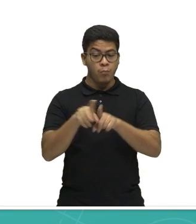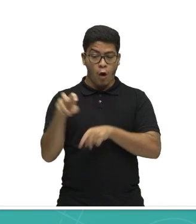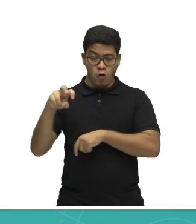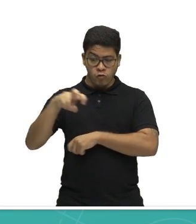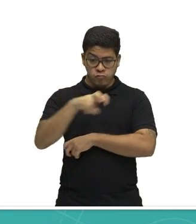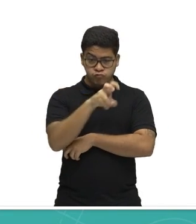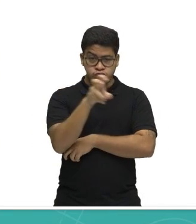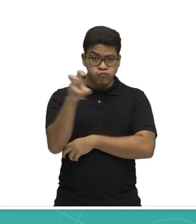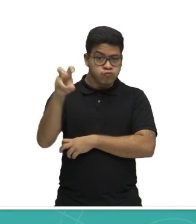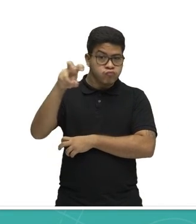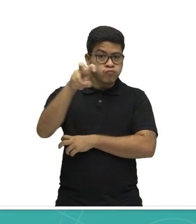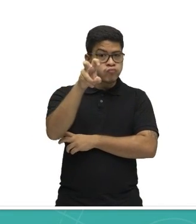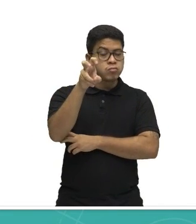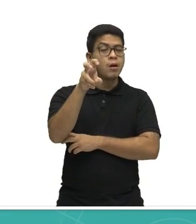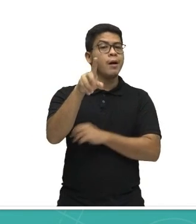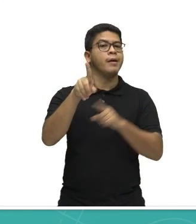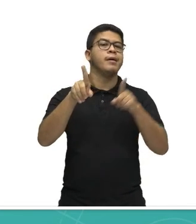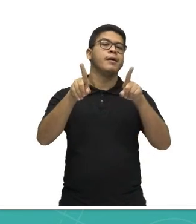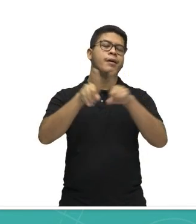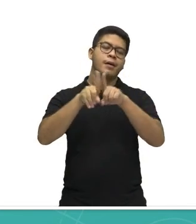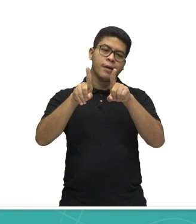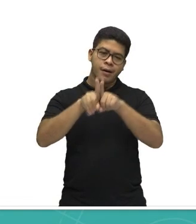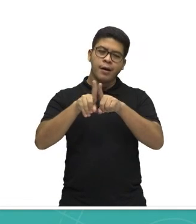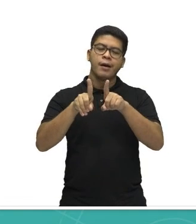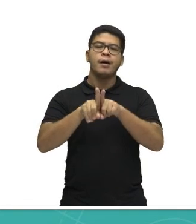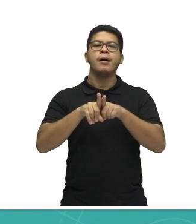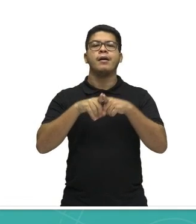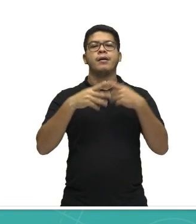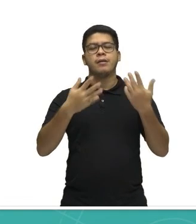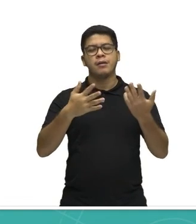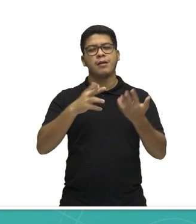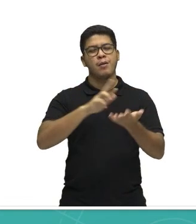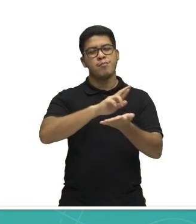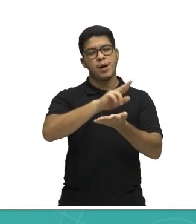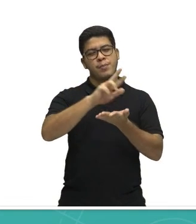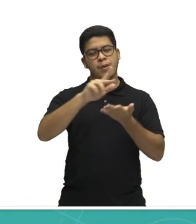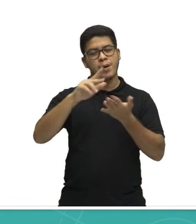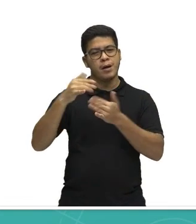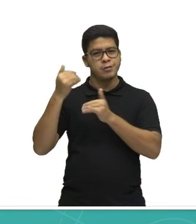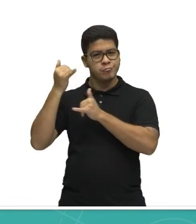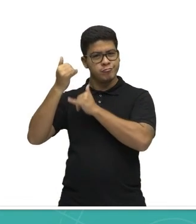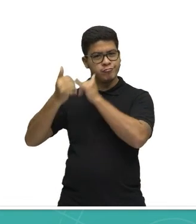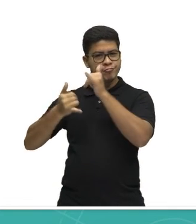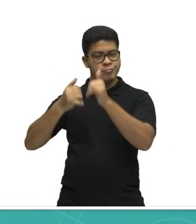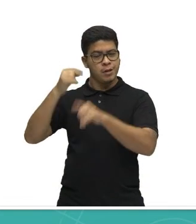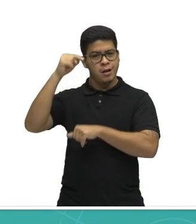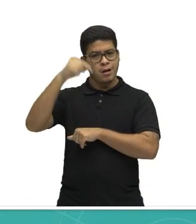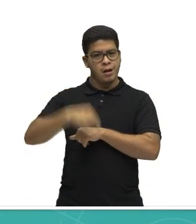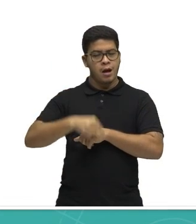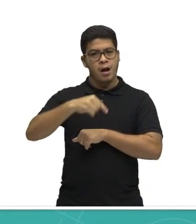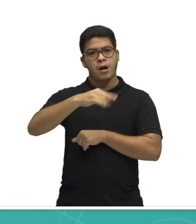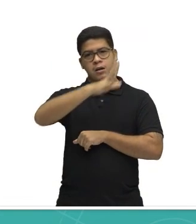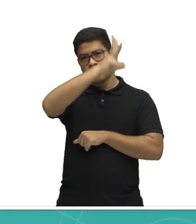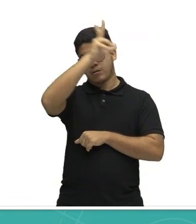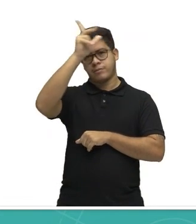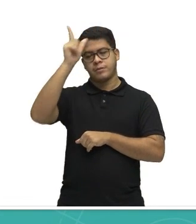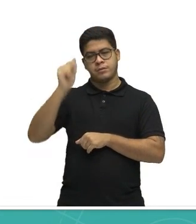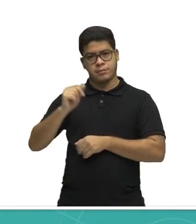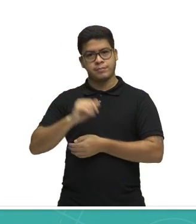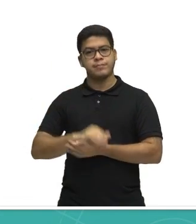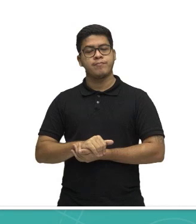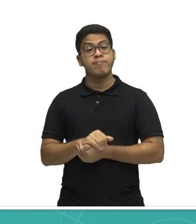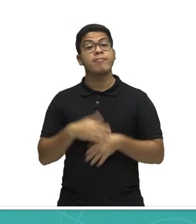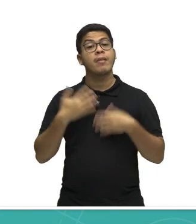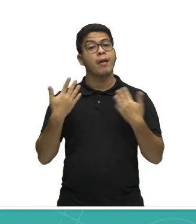Amazonas. Tenho certeza que vocês conhecem várias lendas aqui do nosso estado, do nosso Amazonas. Então, tudo isso